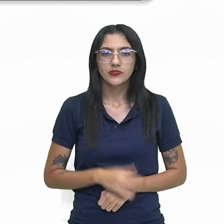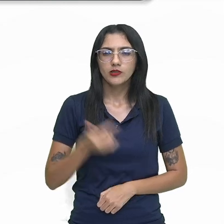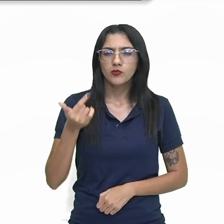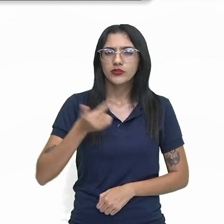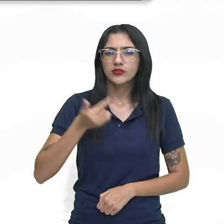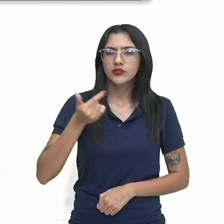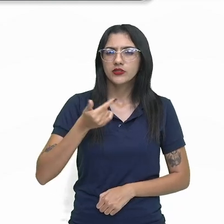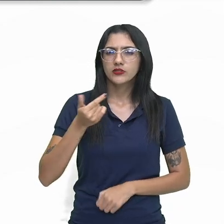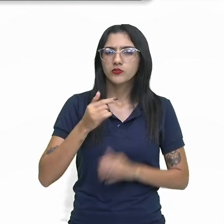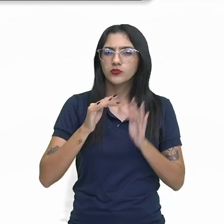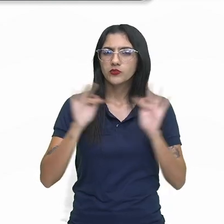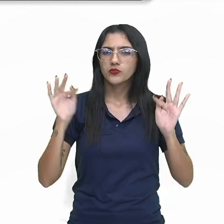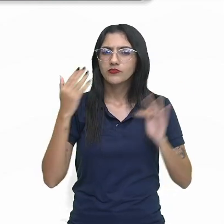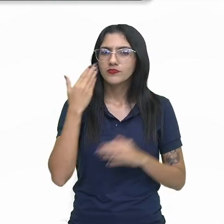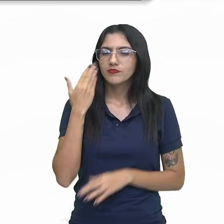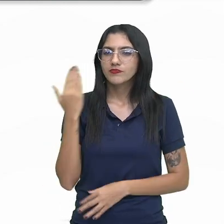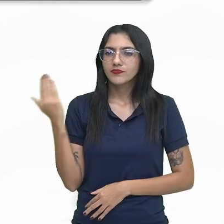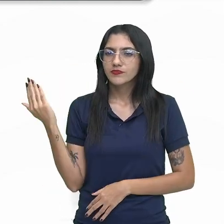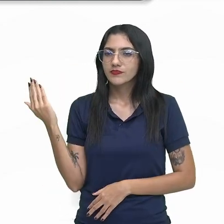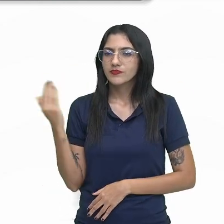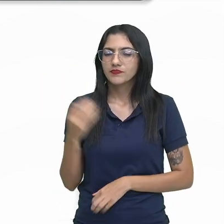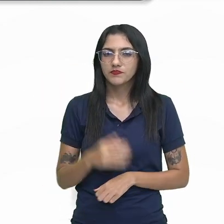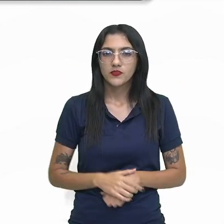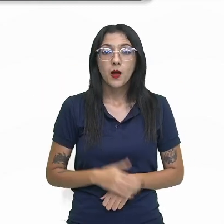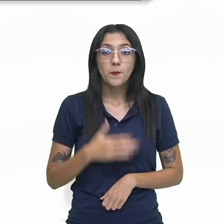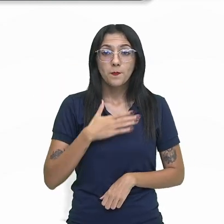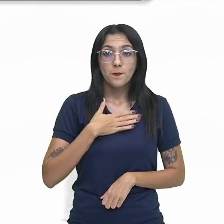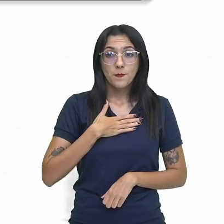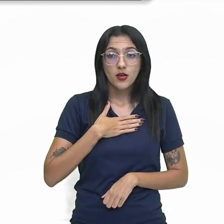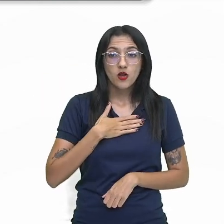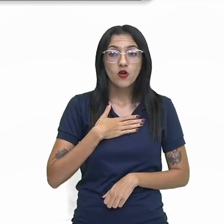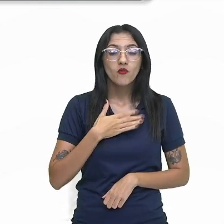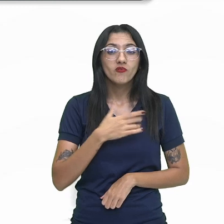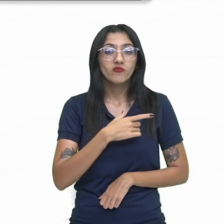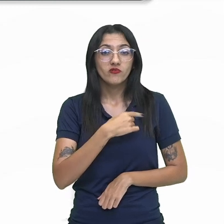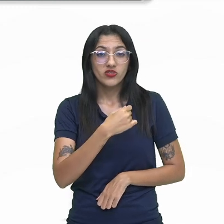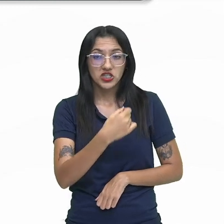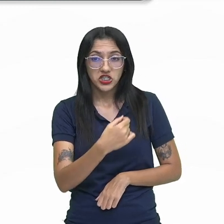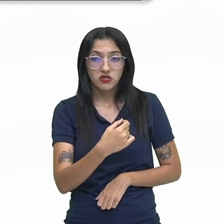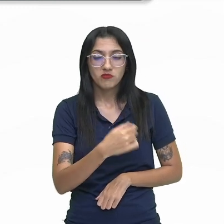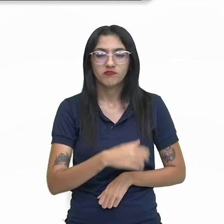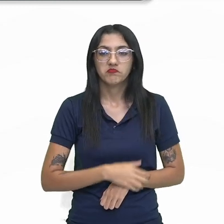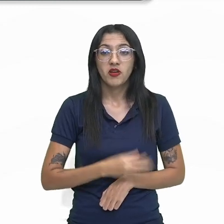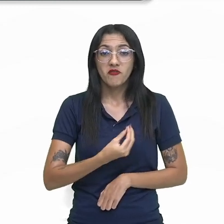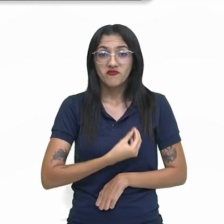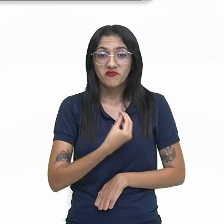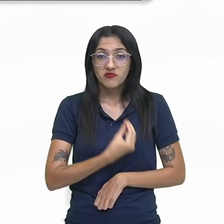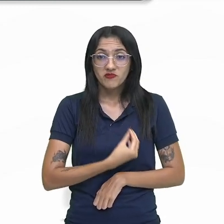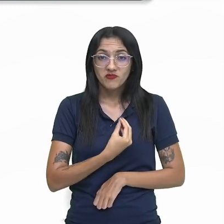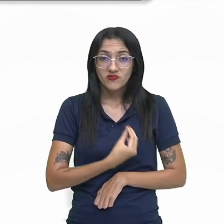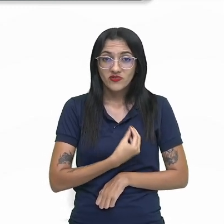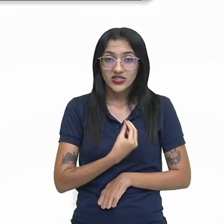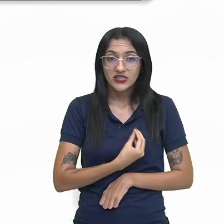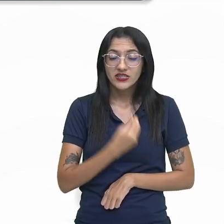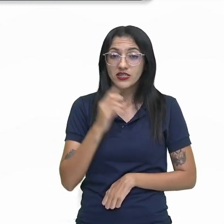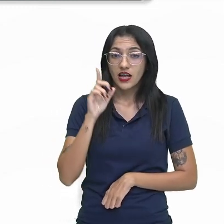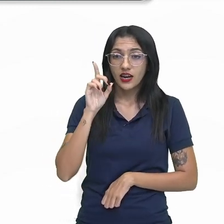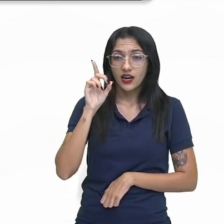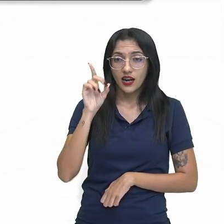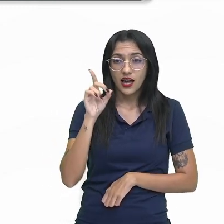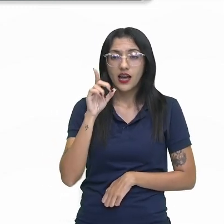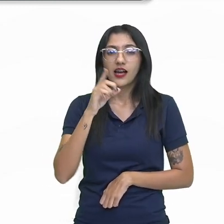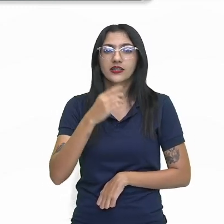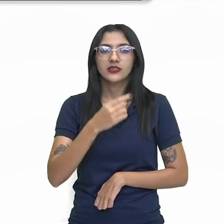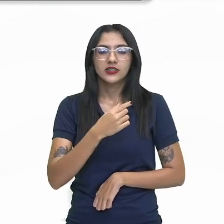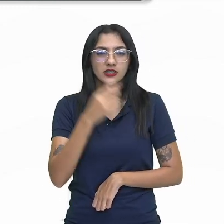segundo exemplo, meu filho que mora em São Paulo chegará hoje. Já aí, nota-se que